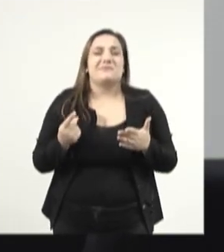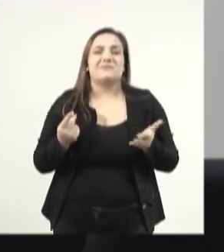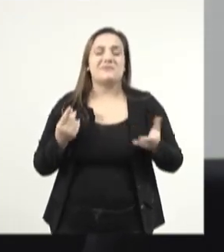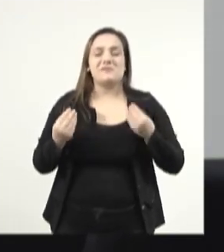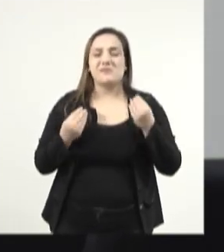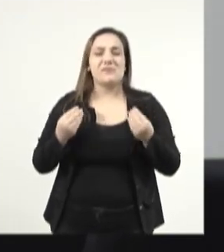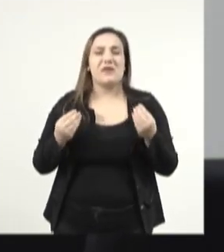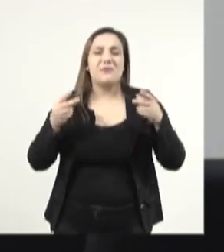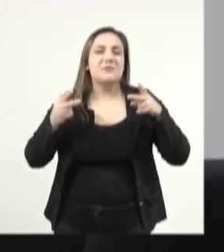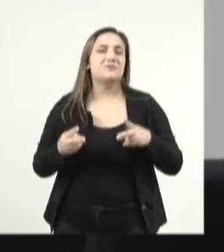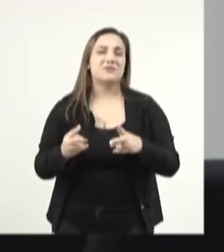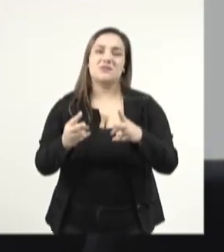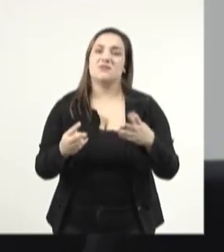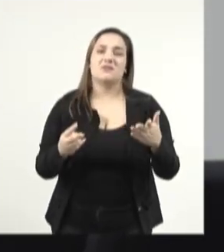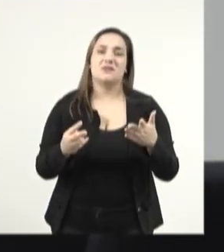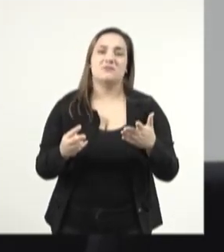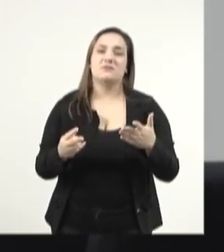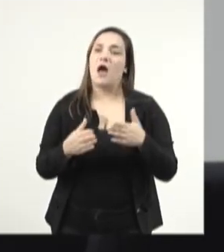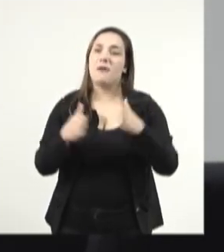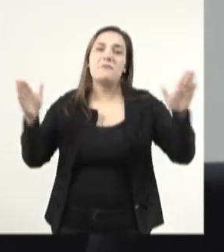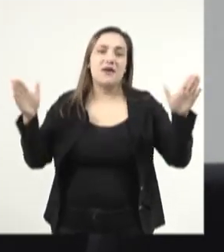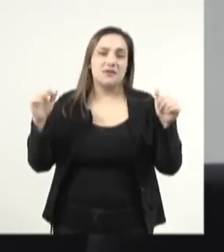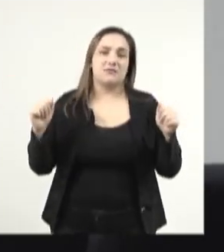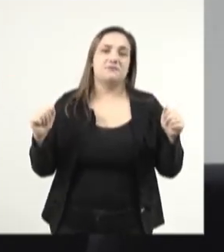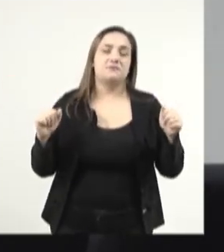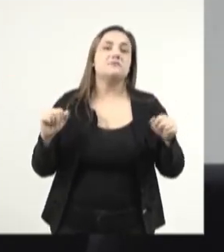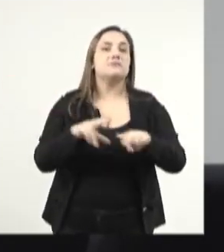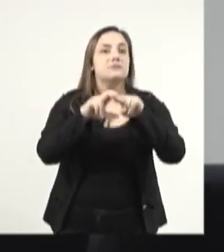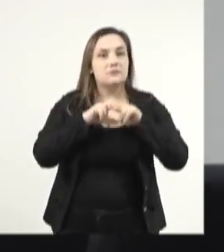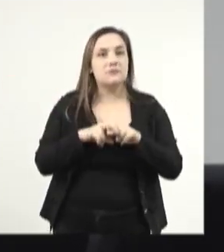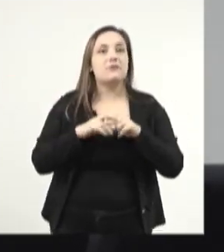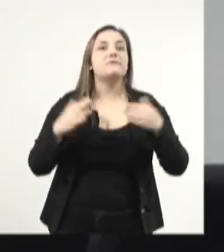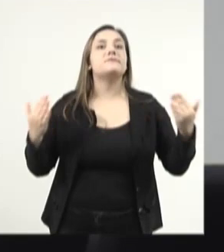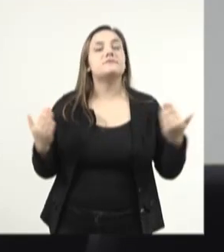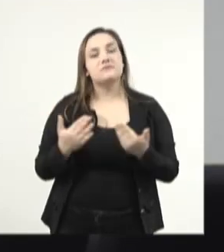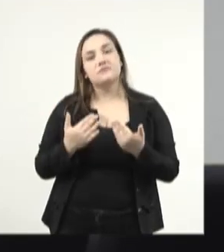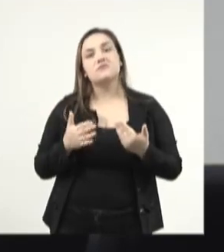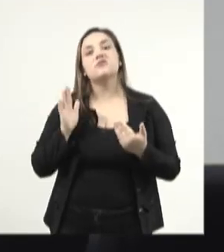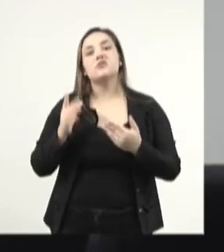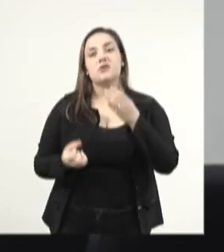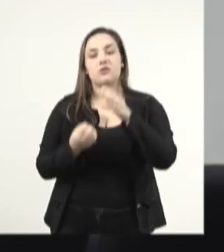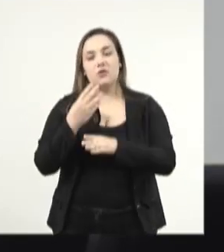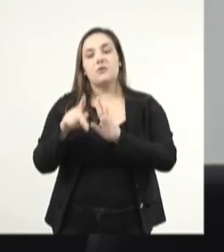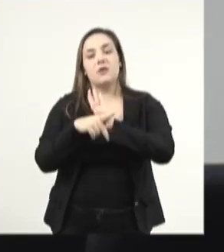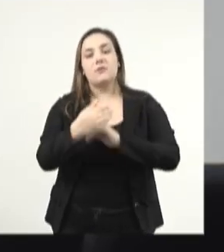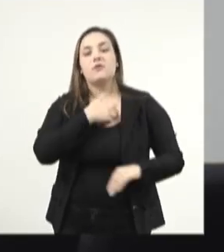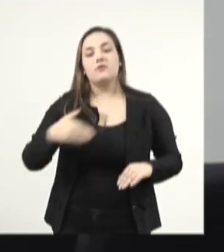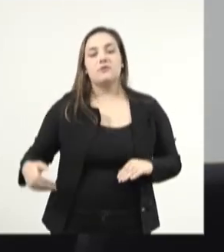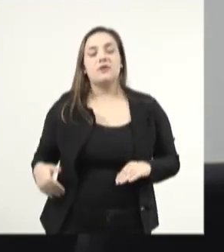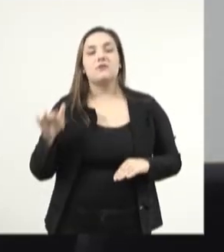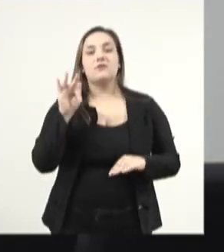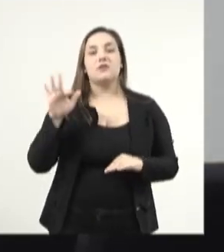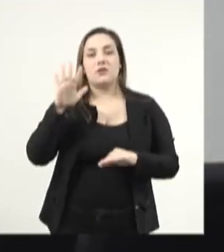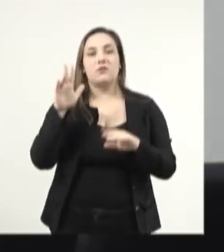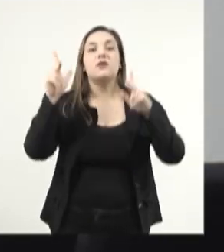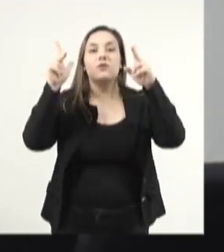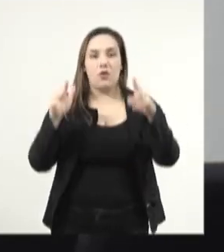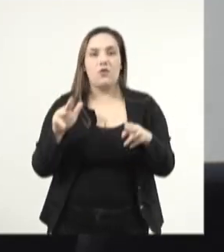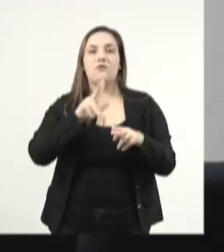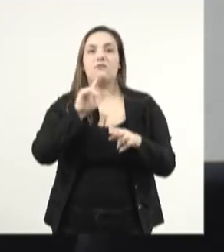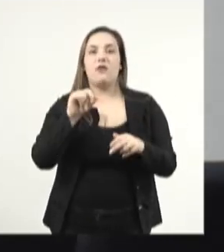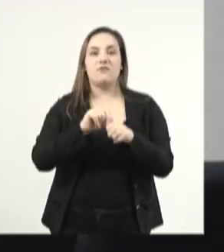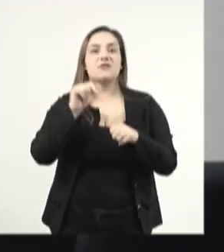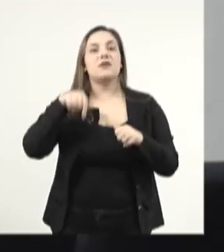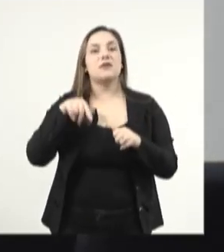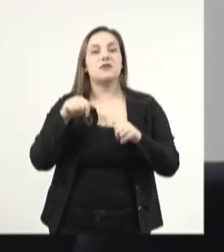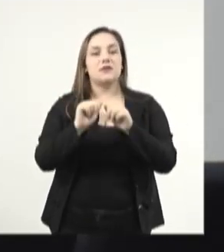se sustentar, não têm como sobreviver, né? E nesse sentido, então, como foi criado pelo governo federal, nós também,